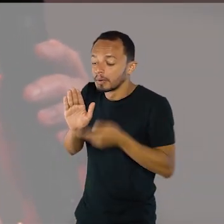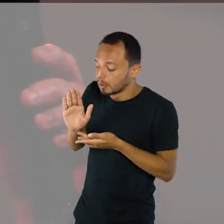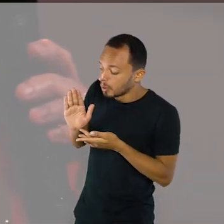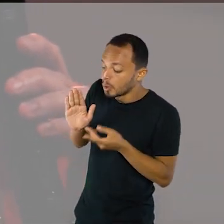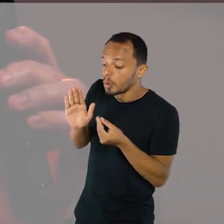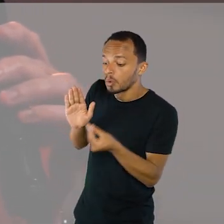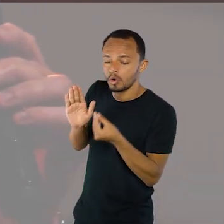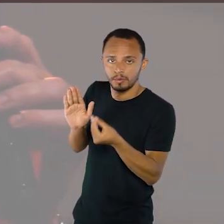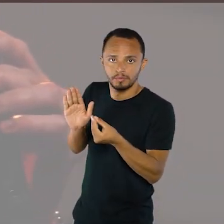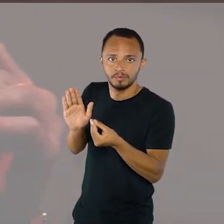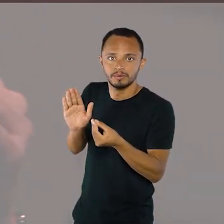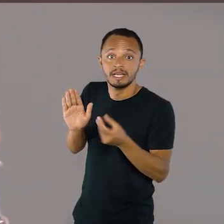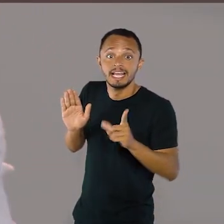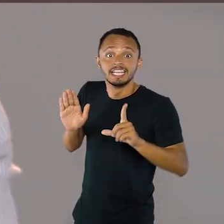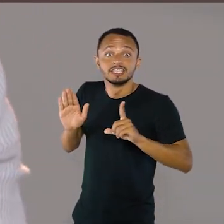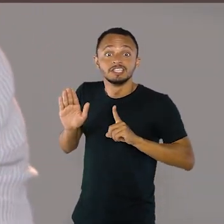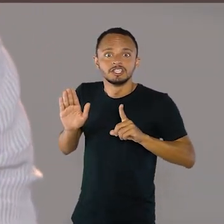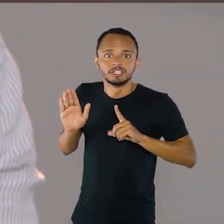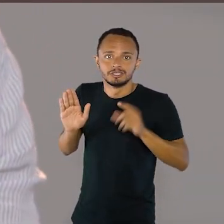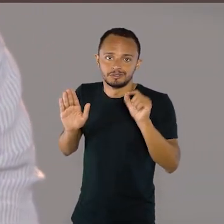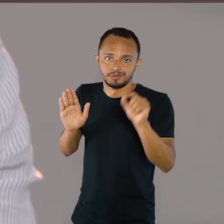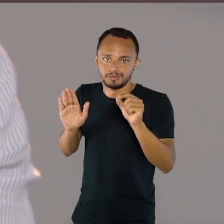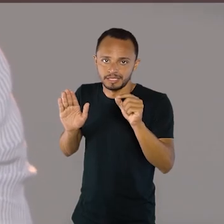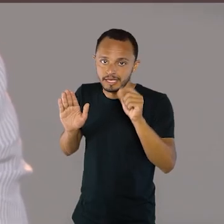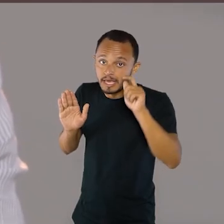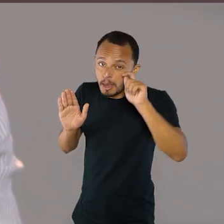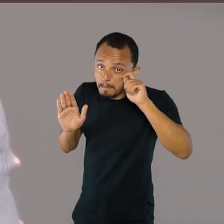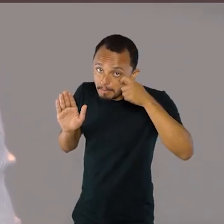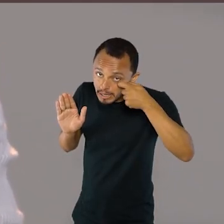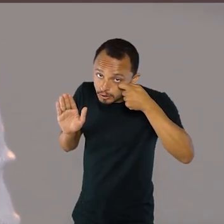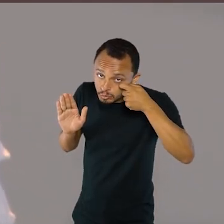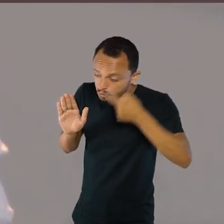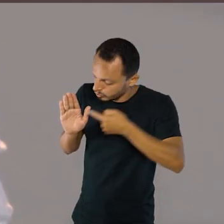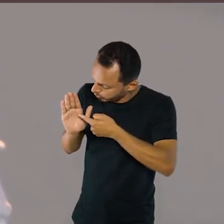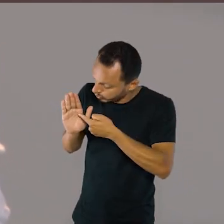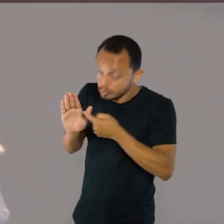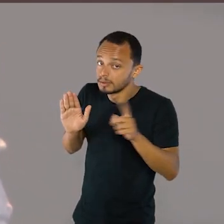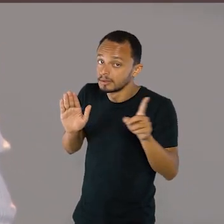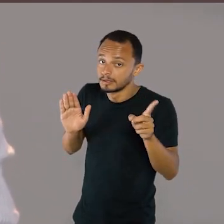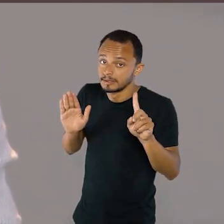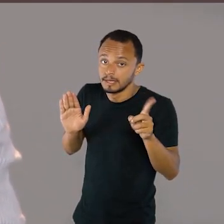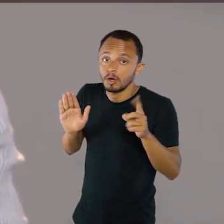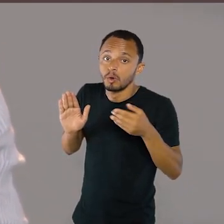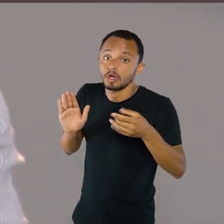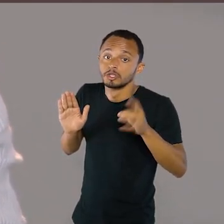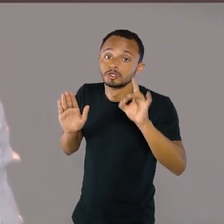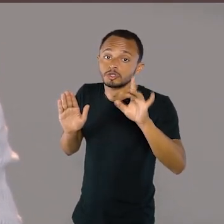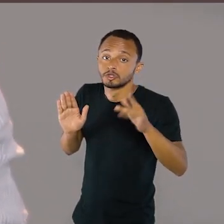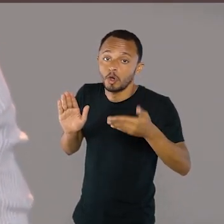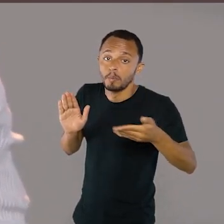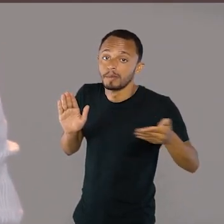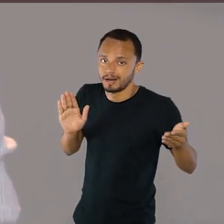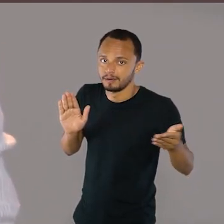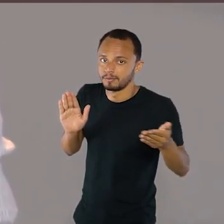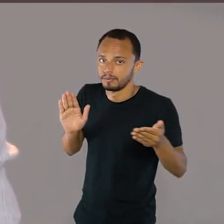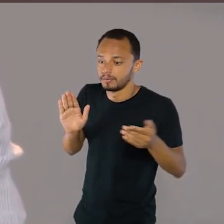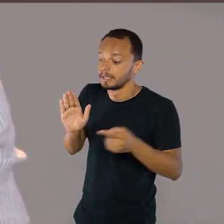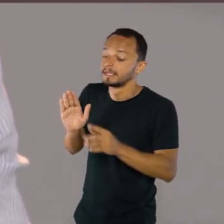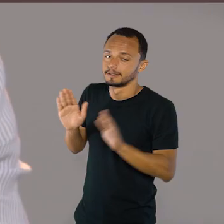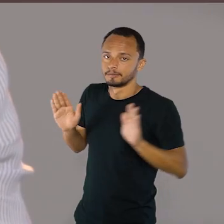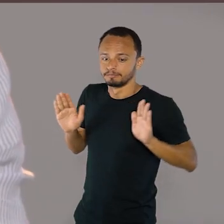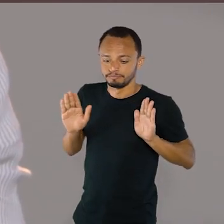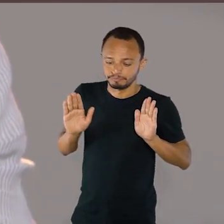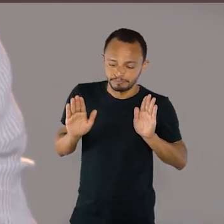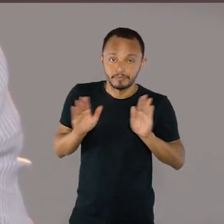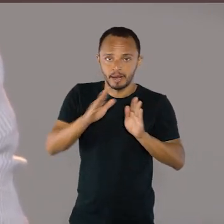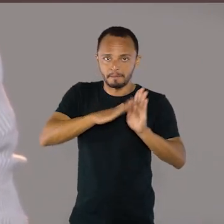do branqueamento em São Paulo, que não queria colocar a figuração dos negros, né? É muito provável que, por exemplo, o Barão de Ramalho barrou a pintura,